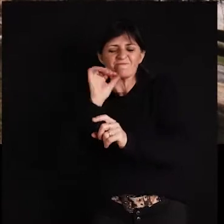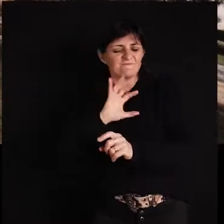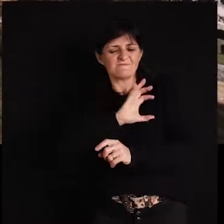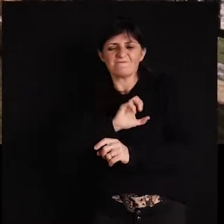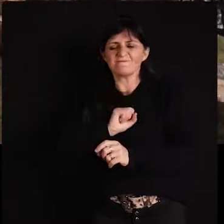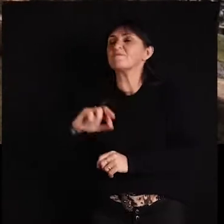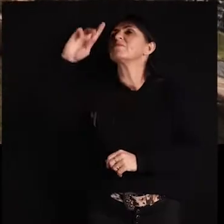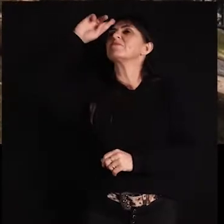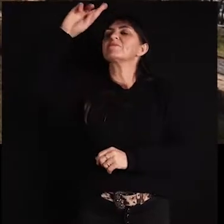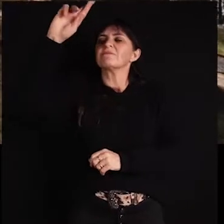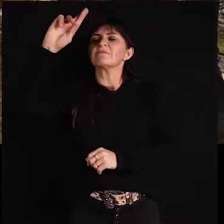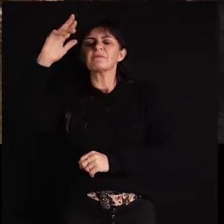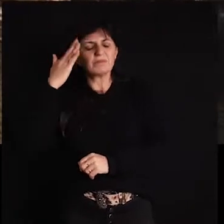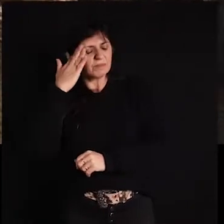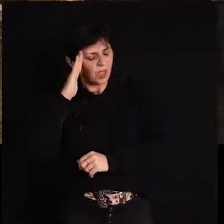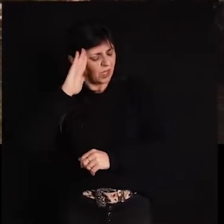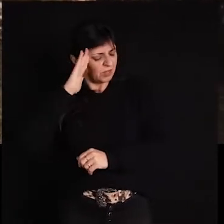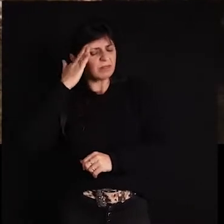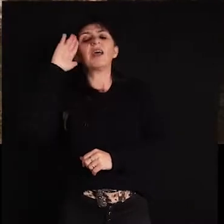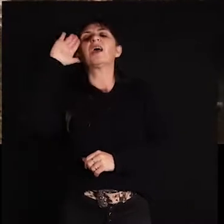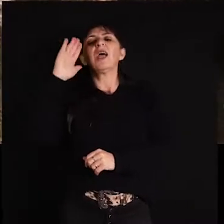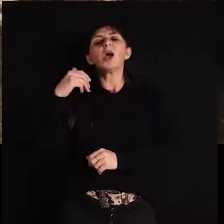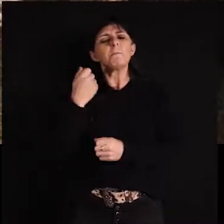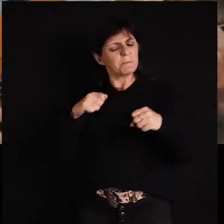Meu patrão ao chegar vai ter que